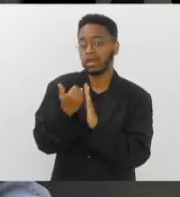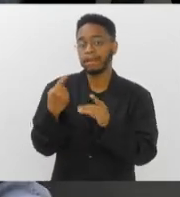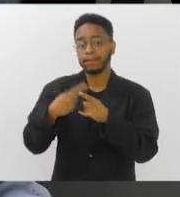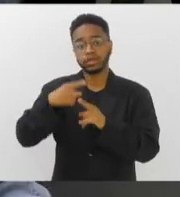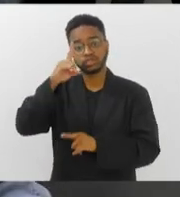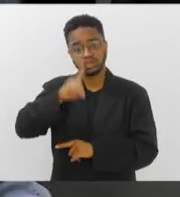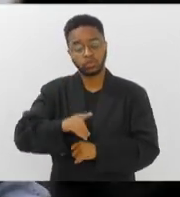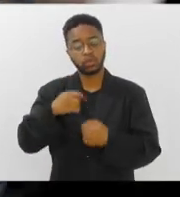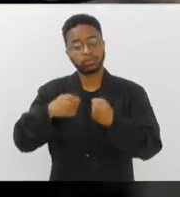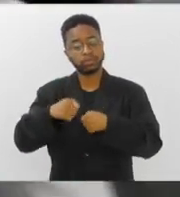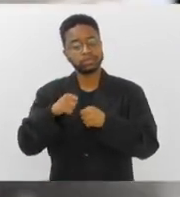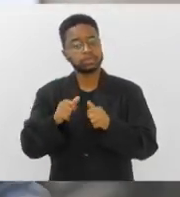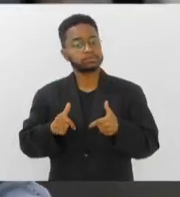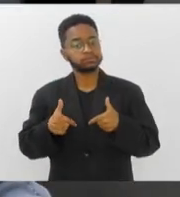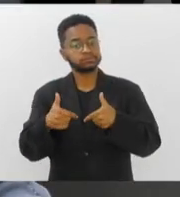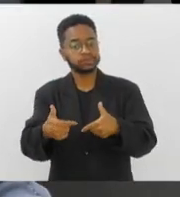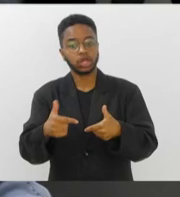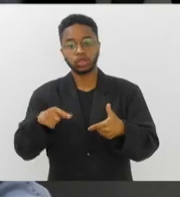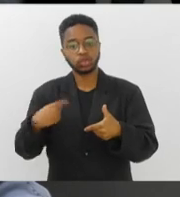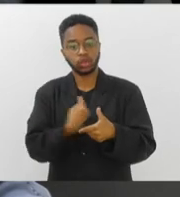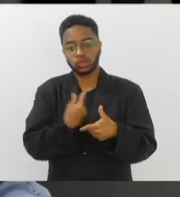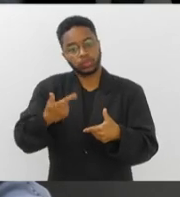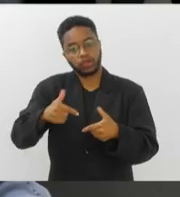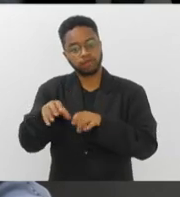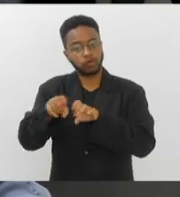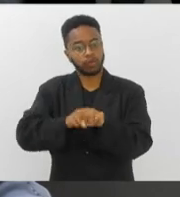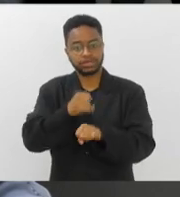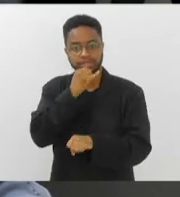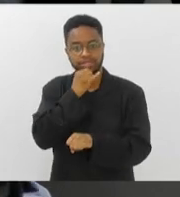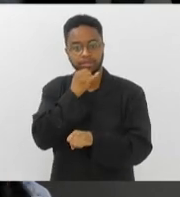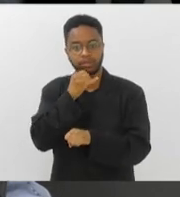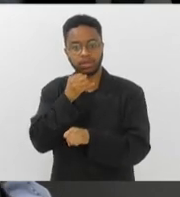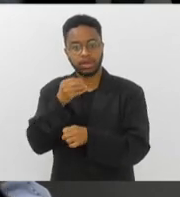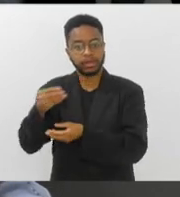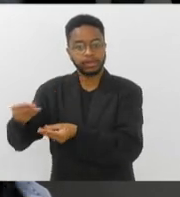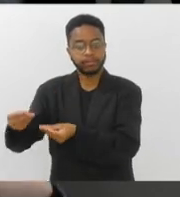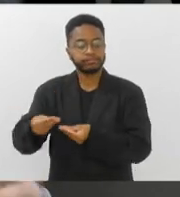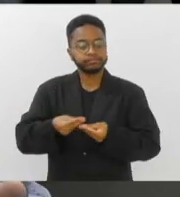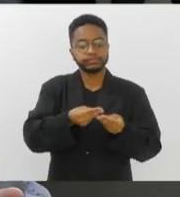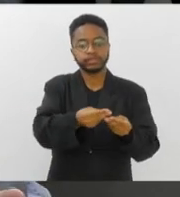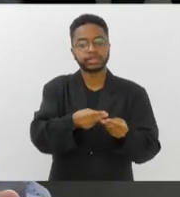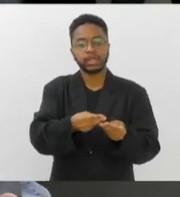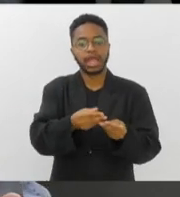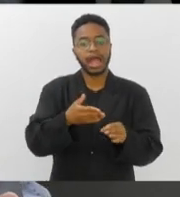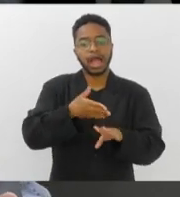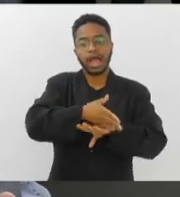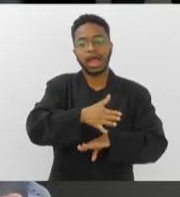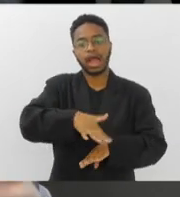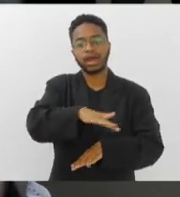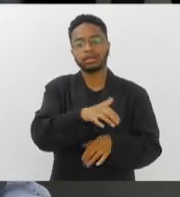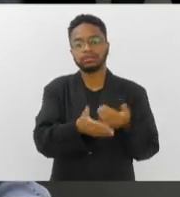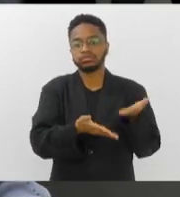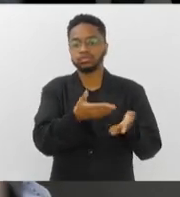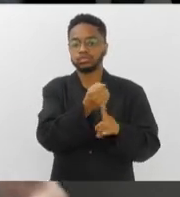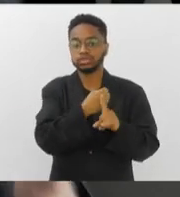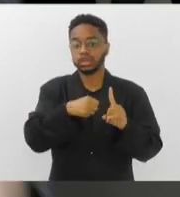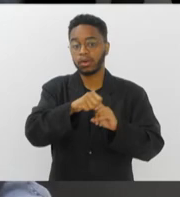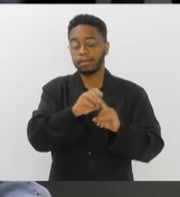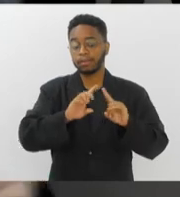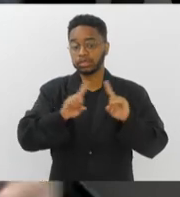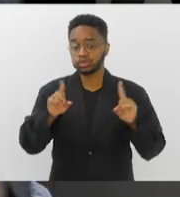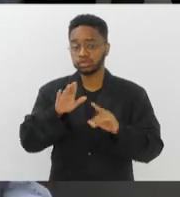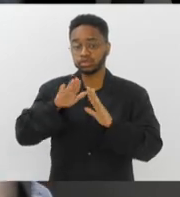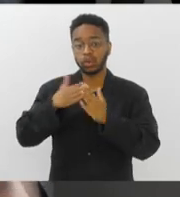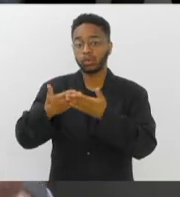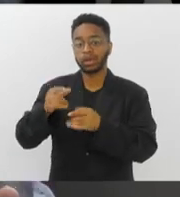funções que ele não tem competência. A gente não é formado para ficar fazendo encaminhamento de políticas públicas de assistência social. E a escola, por outro lado, é